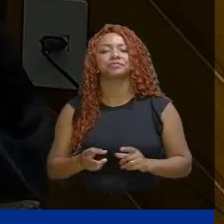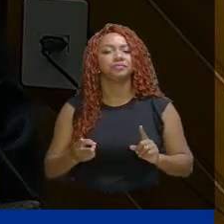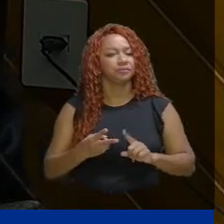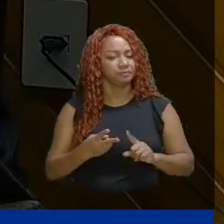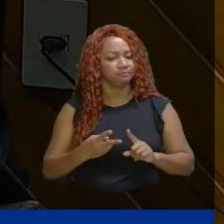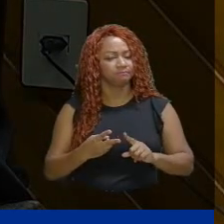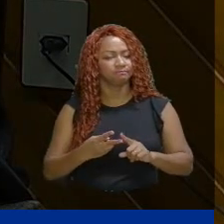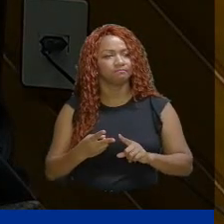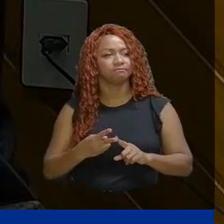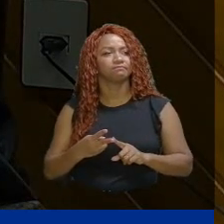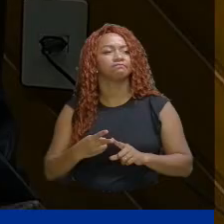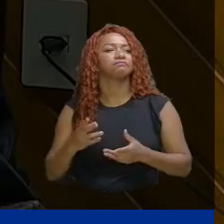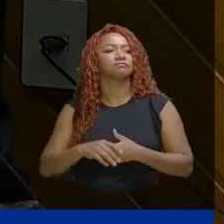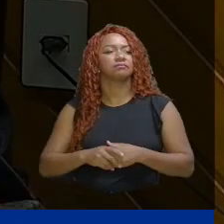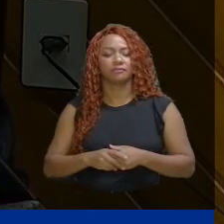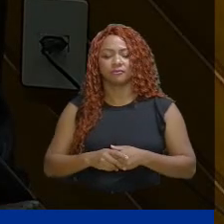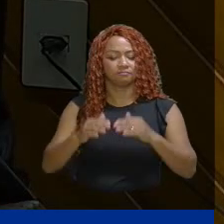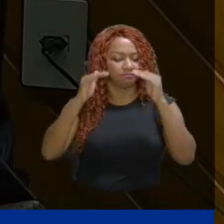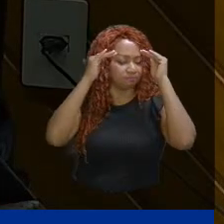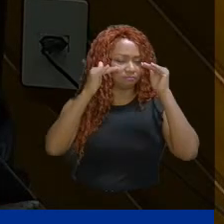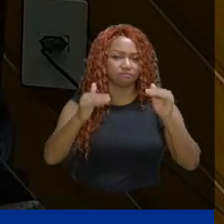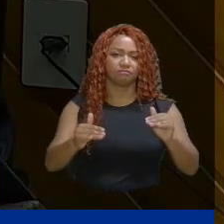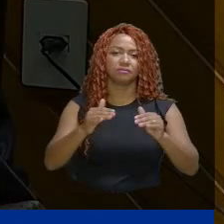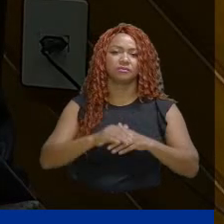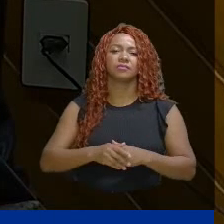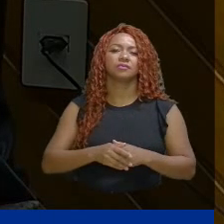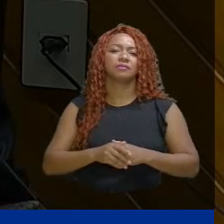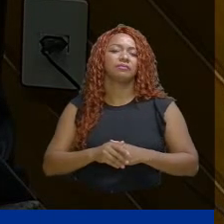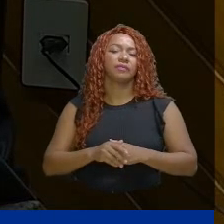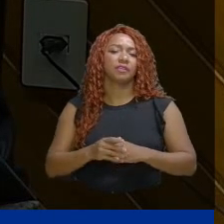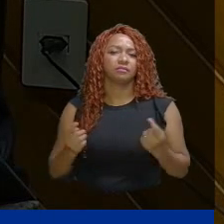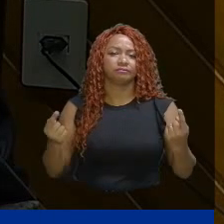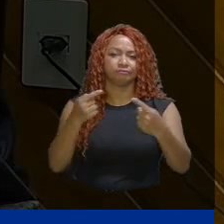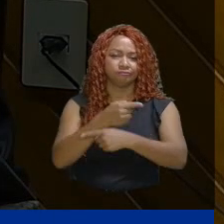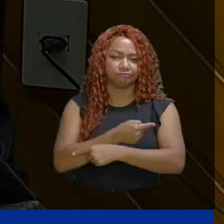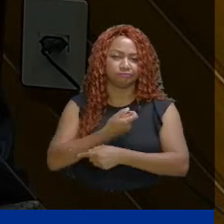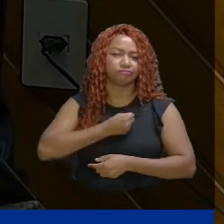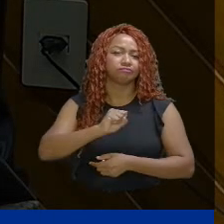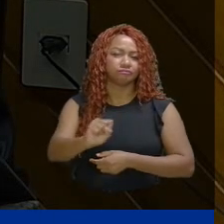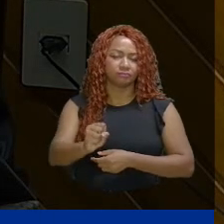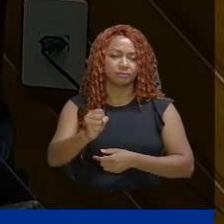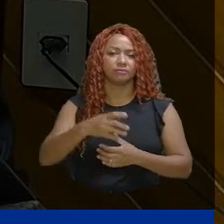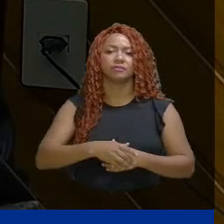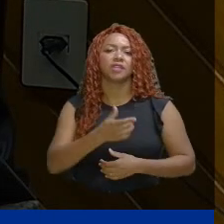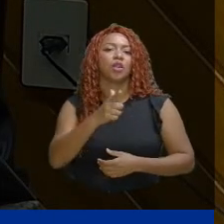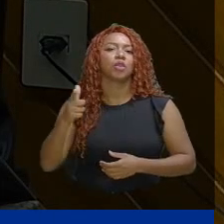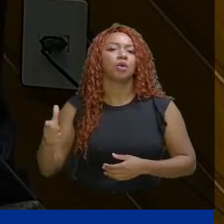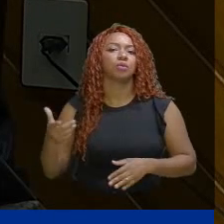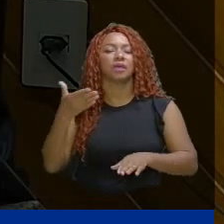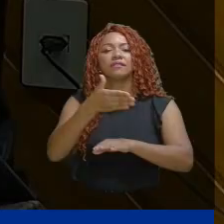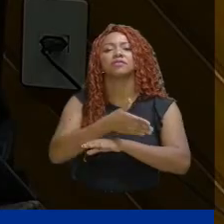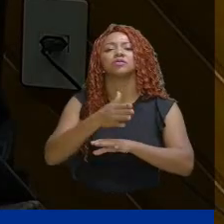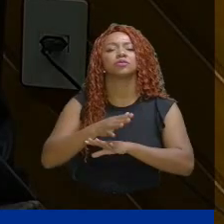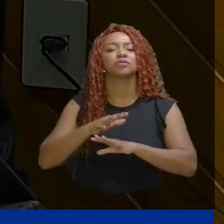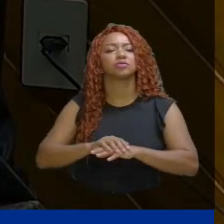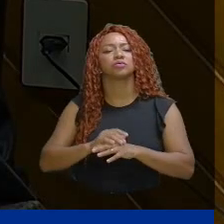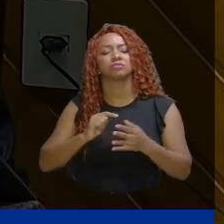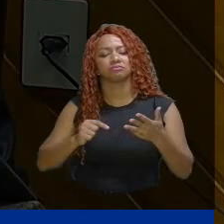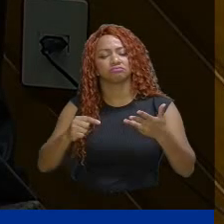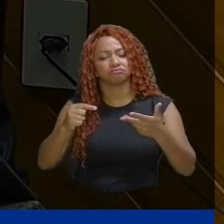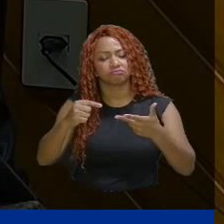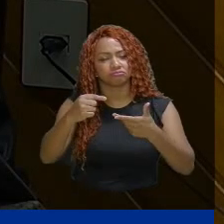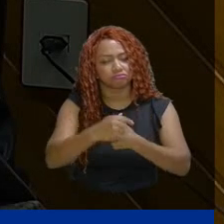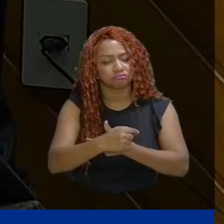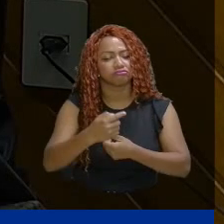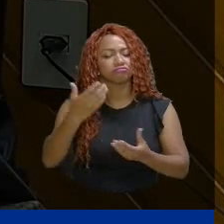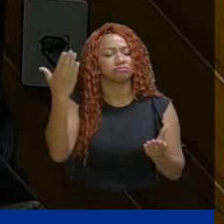embargante... Permanece o foco no juiz Givaldo Valente. O embargante argumenta que não teve acesso a todos os elementos produzidos